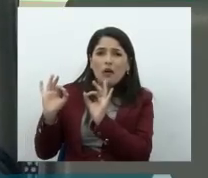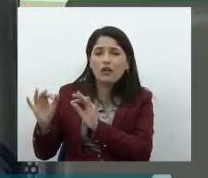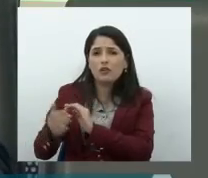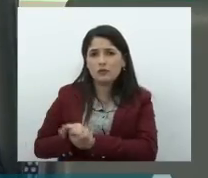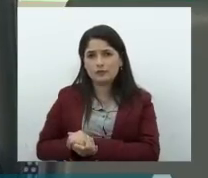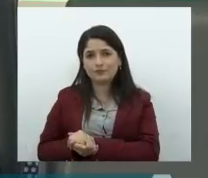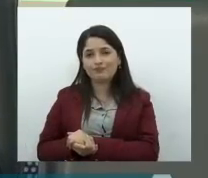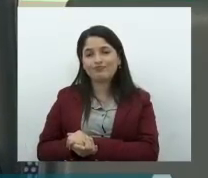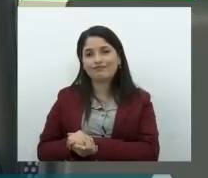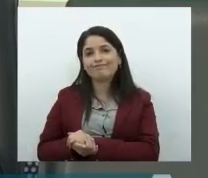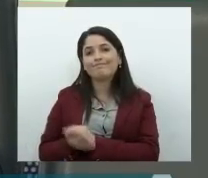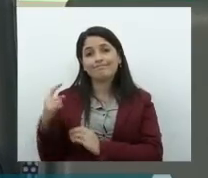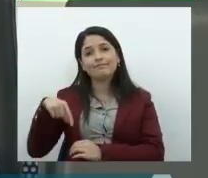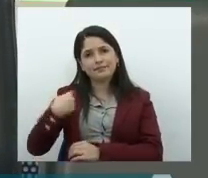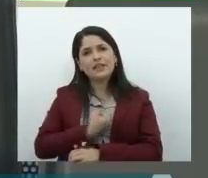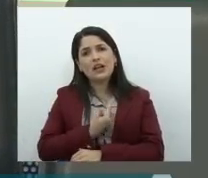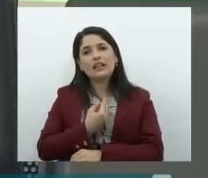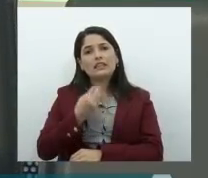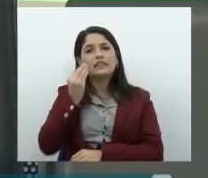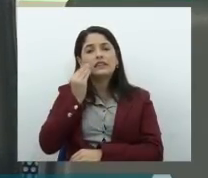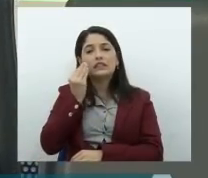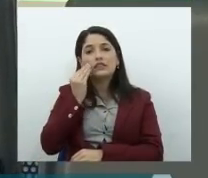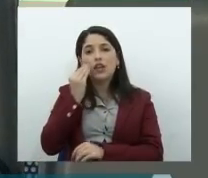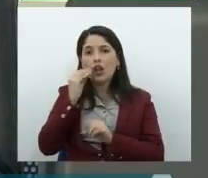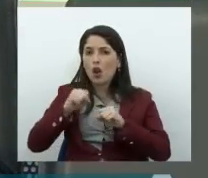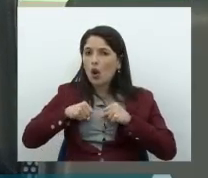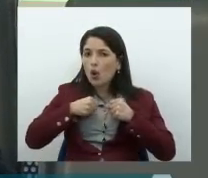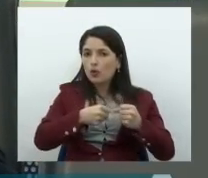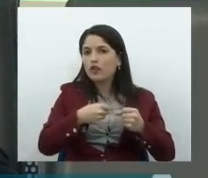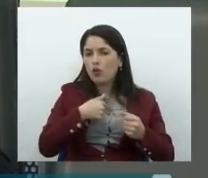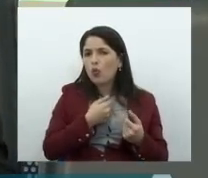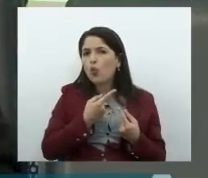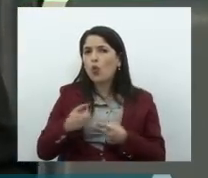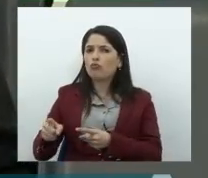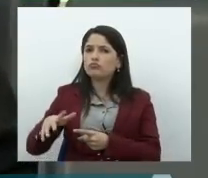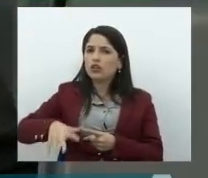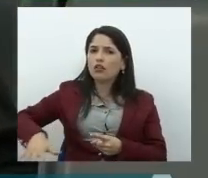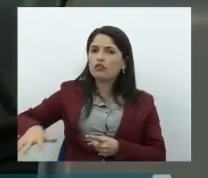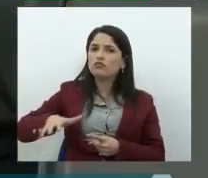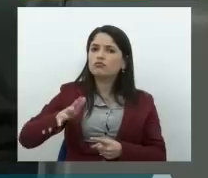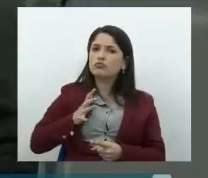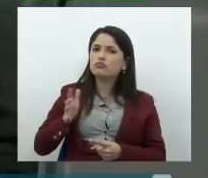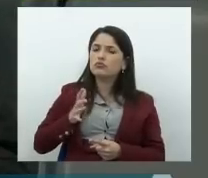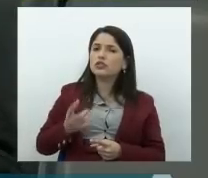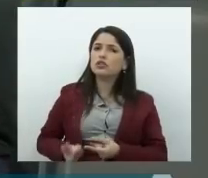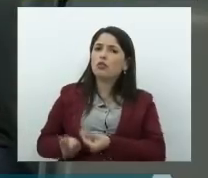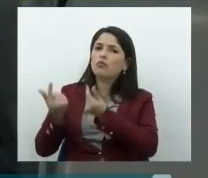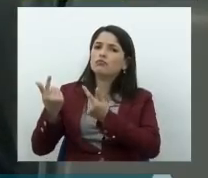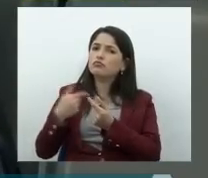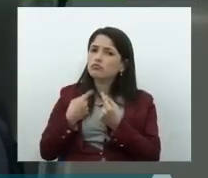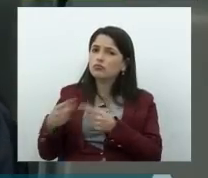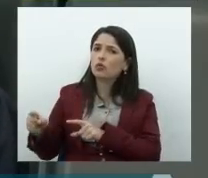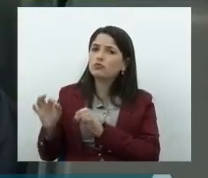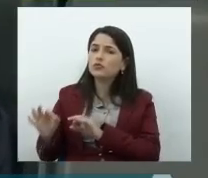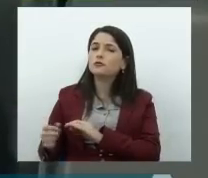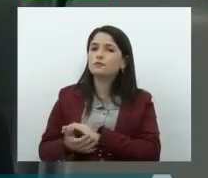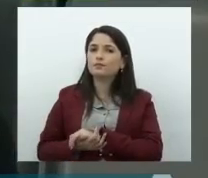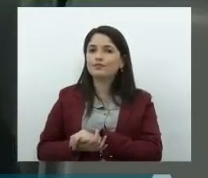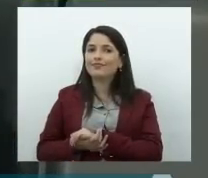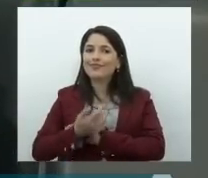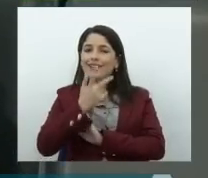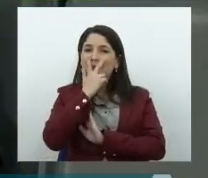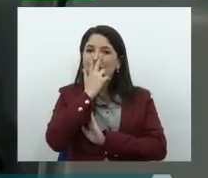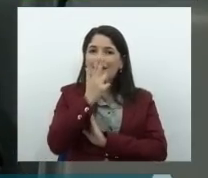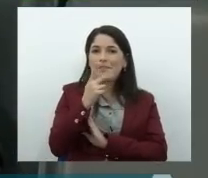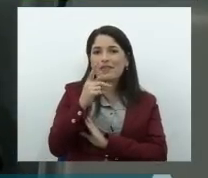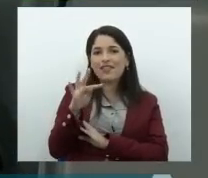uma luta a travar, eu contra a burguesia, e eu creio que o PT hoje quer se parecer muito